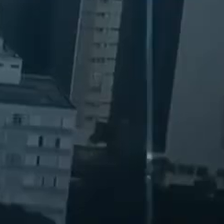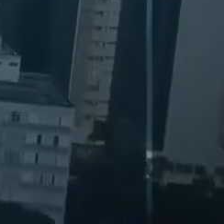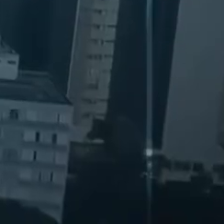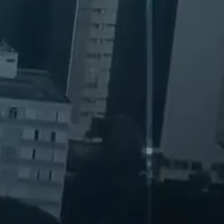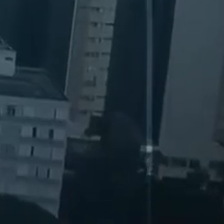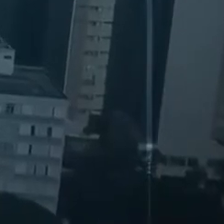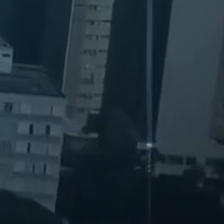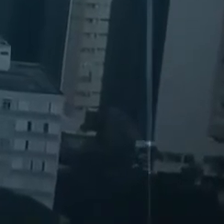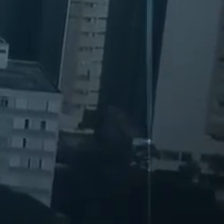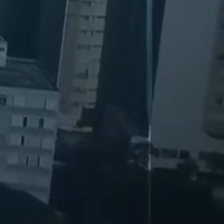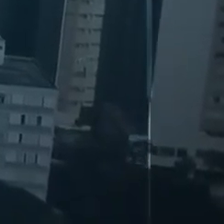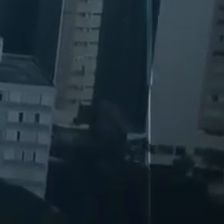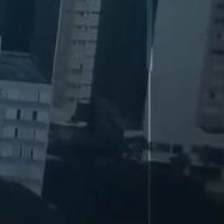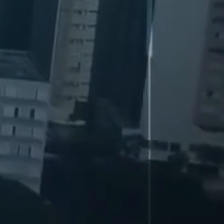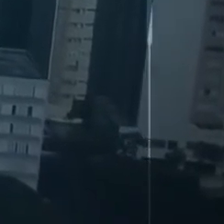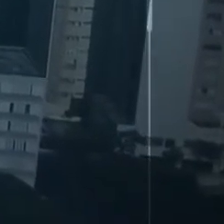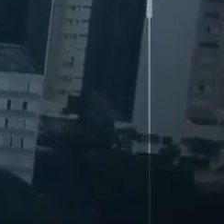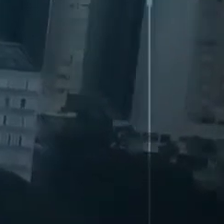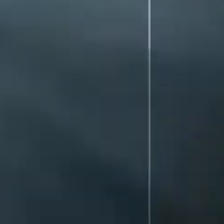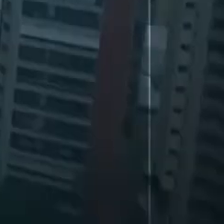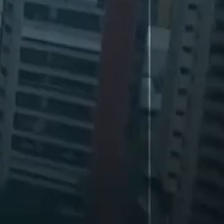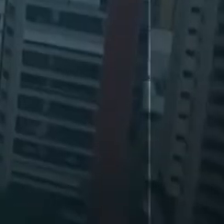E aí